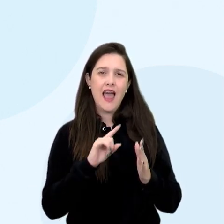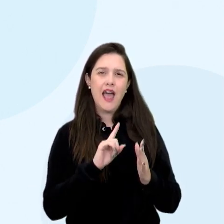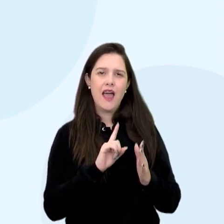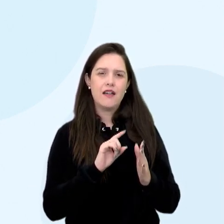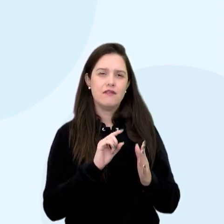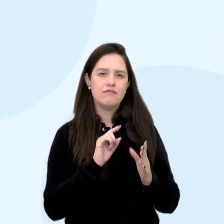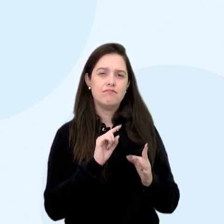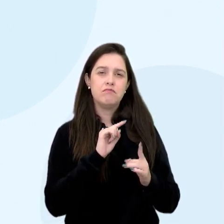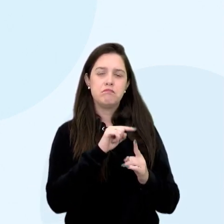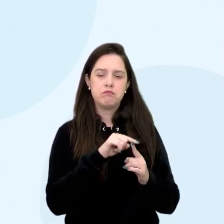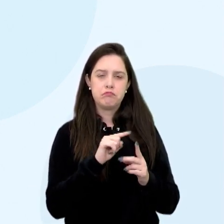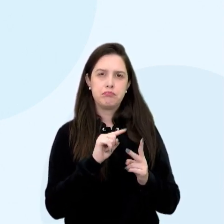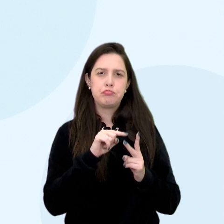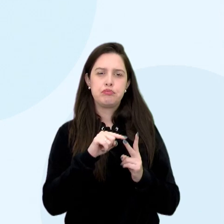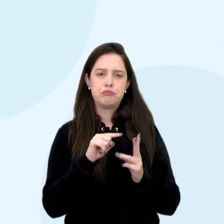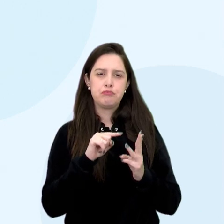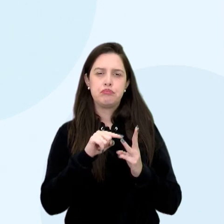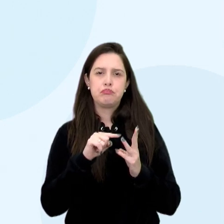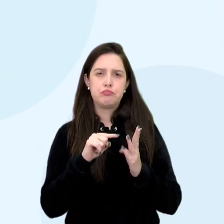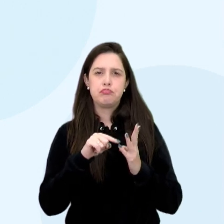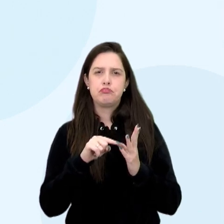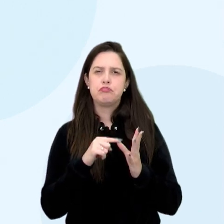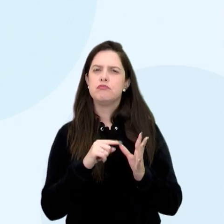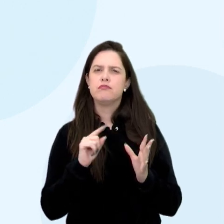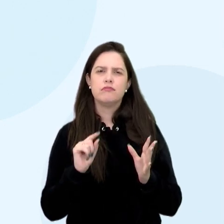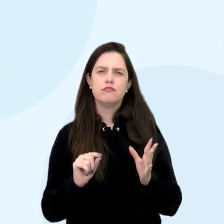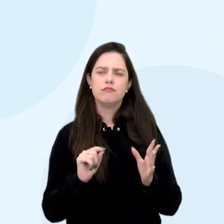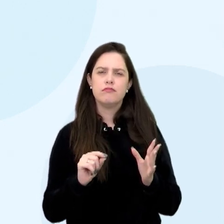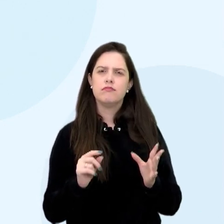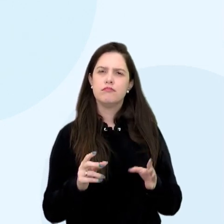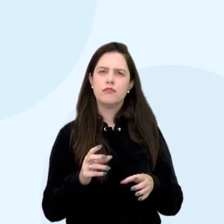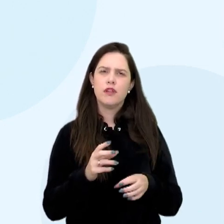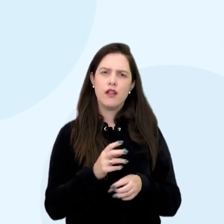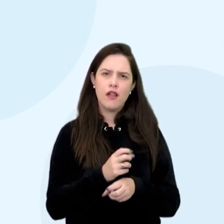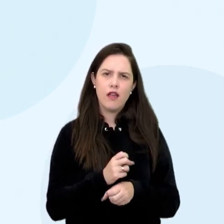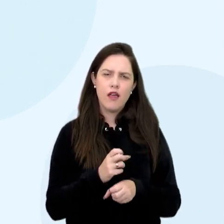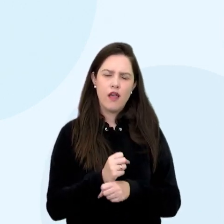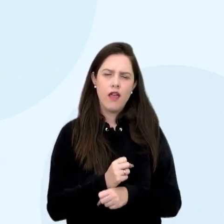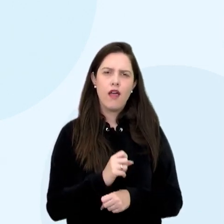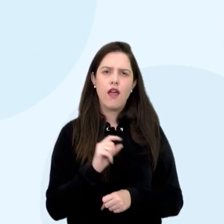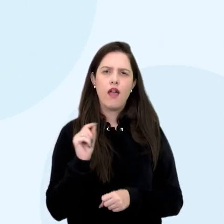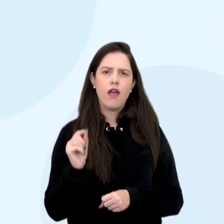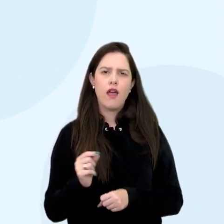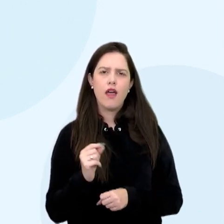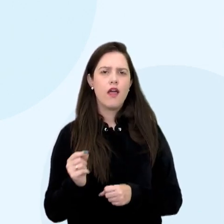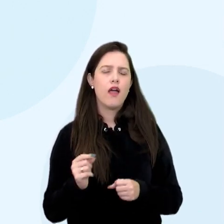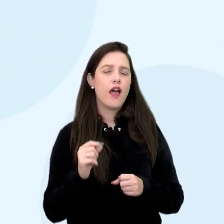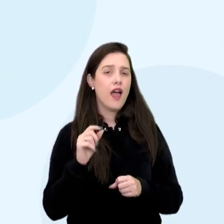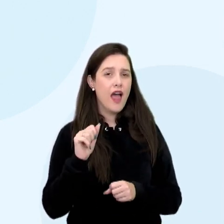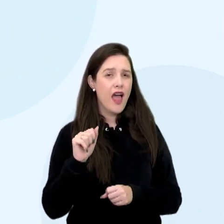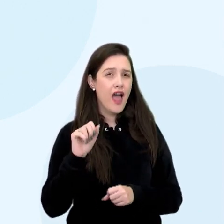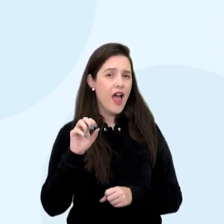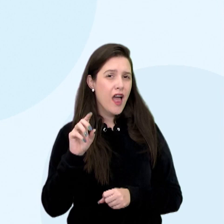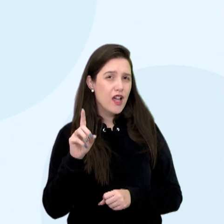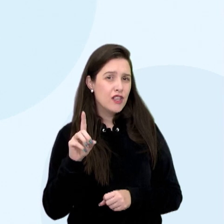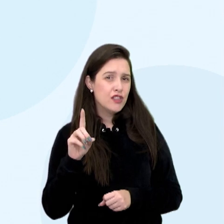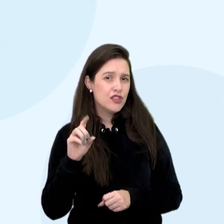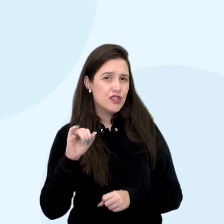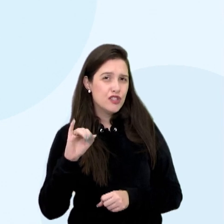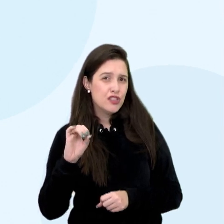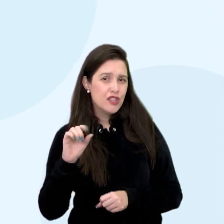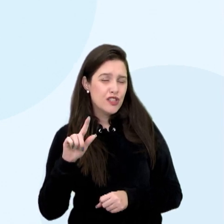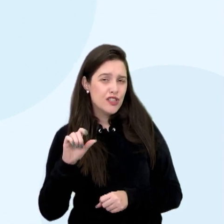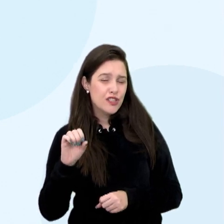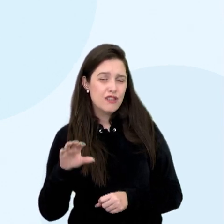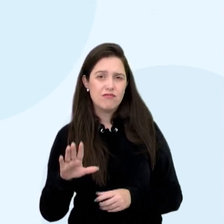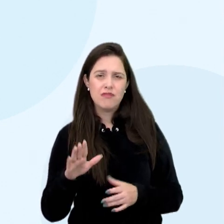de transição, né, por isso que fala aí, né, desse termo aí em geologia, né, de camadas de